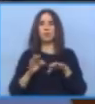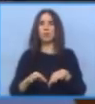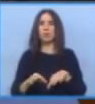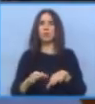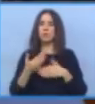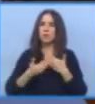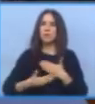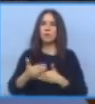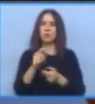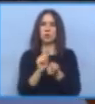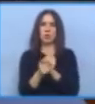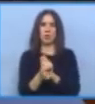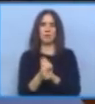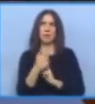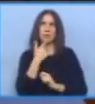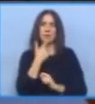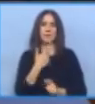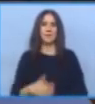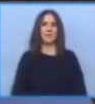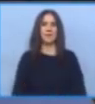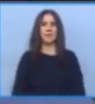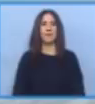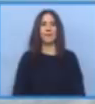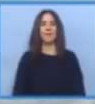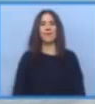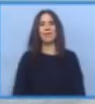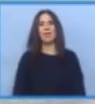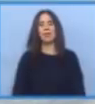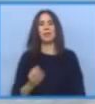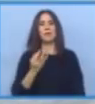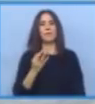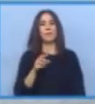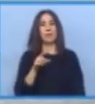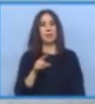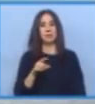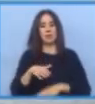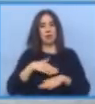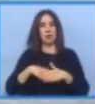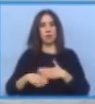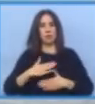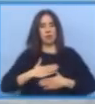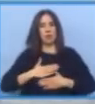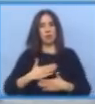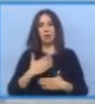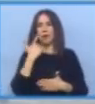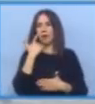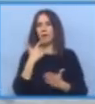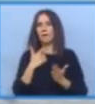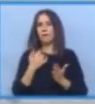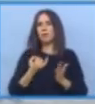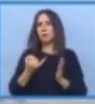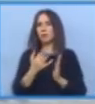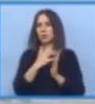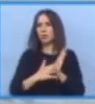lá encarrilhar, digamos assim. E o significado desse ato, dessa entrega, creio que é explicado depois